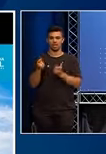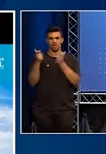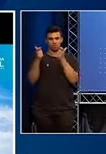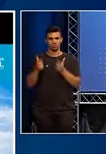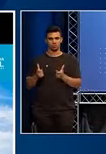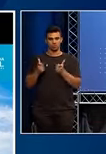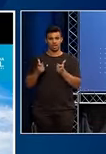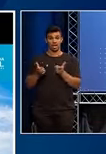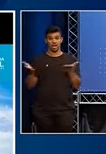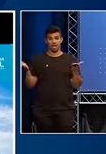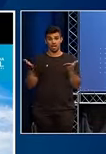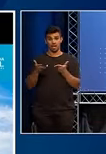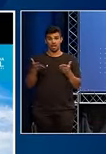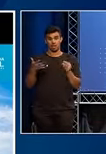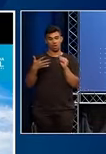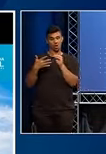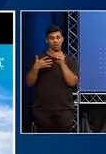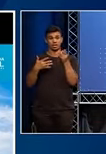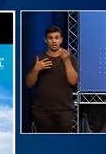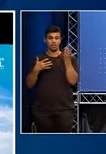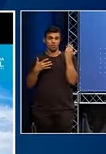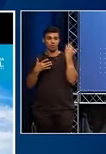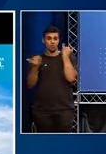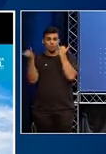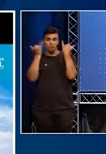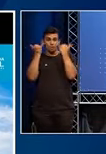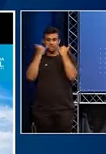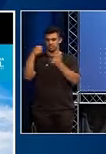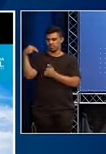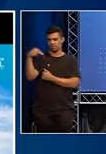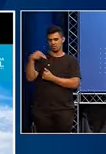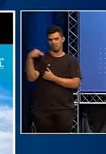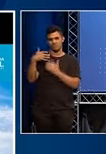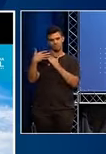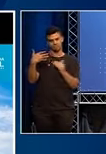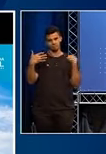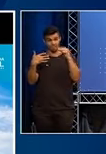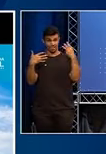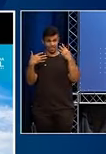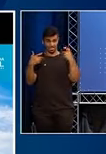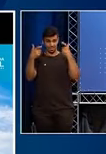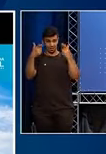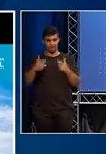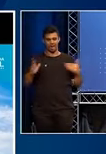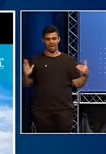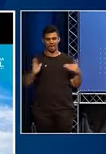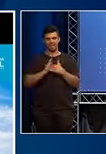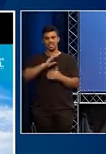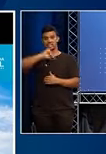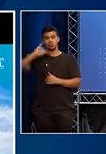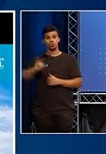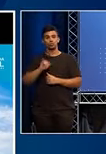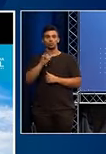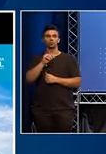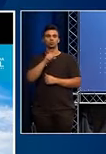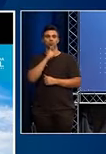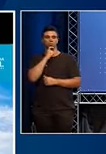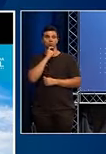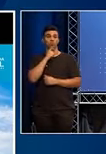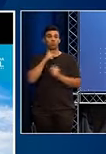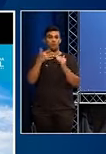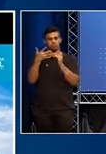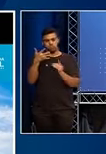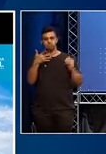Somos o 3º com os dados de novembro e iremos até junho para o 2º lugar. E até